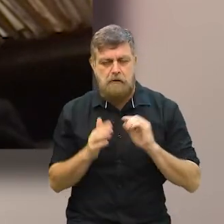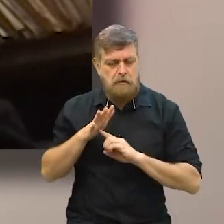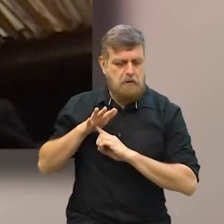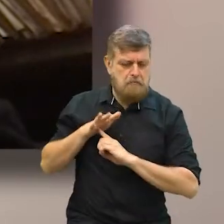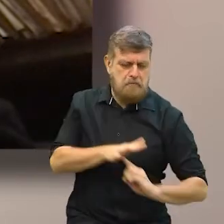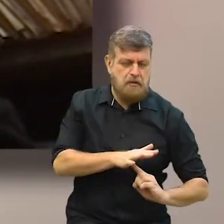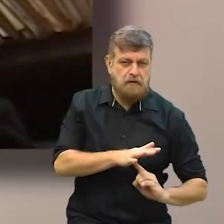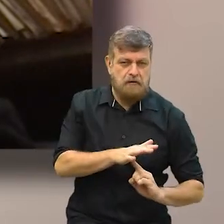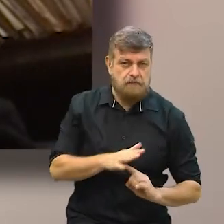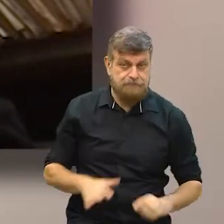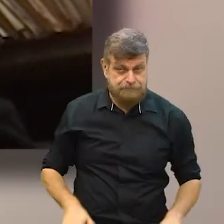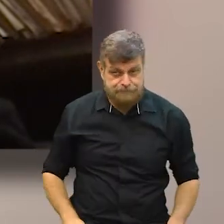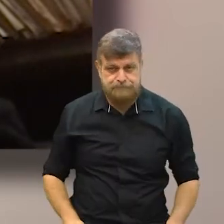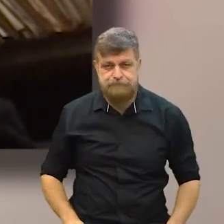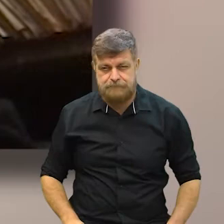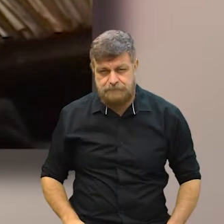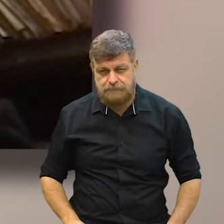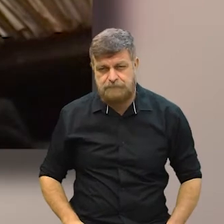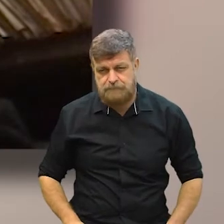doença,